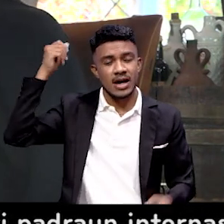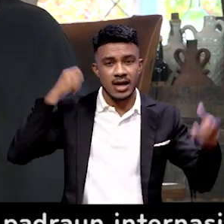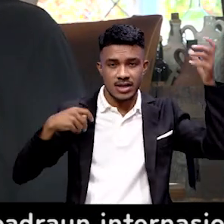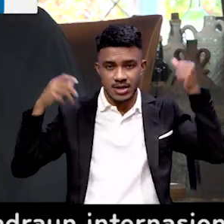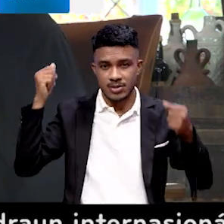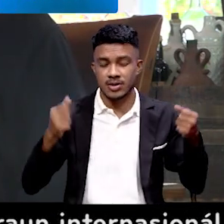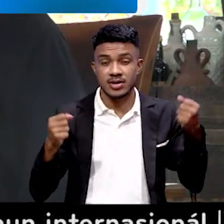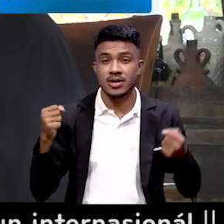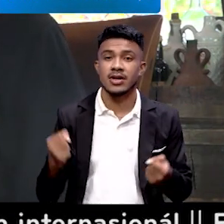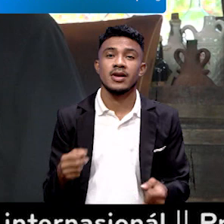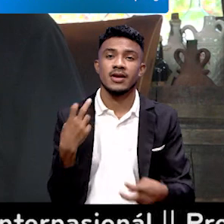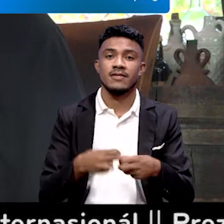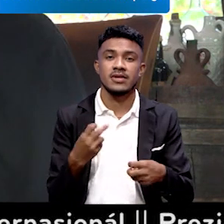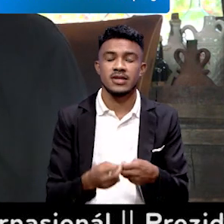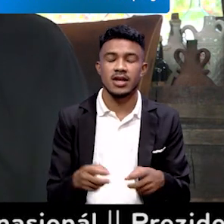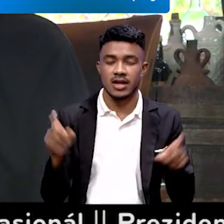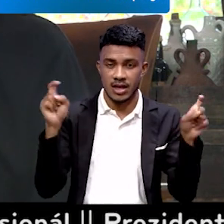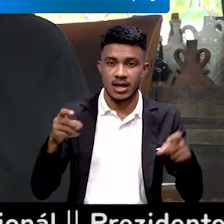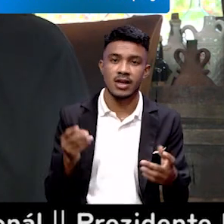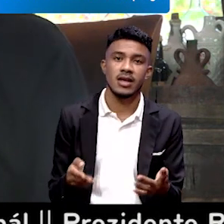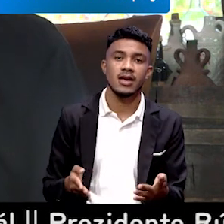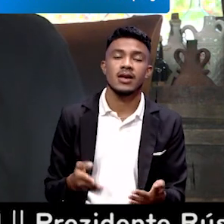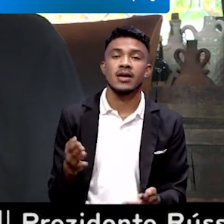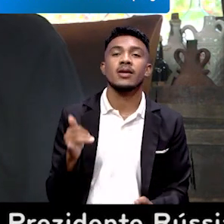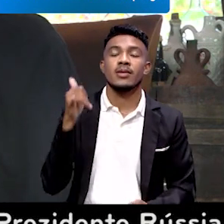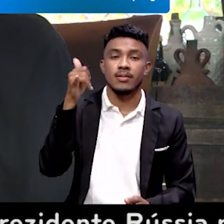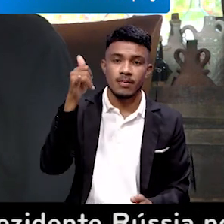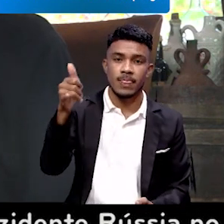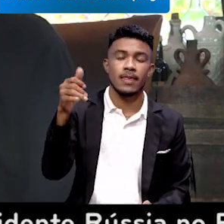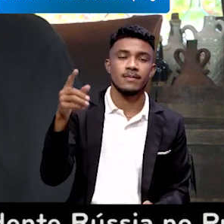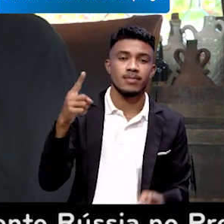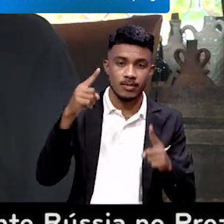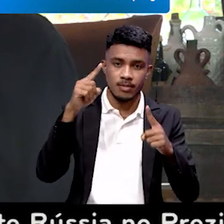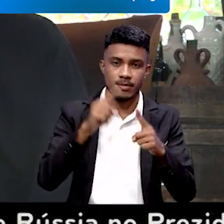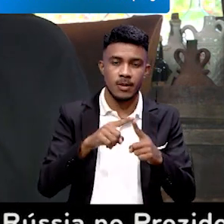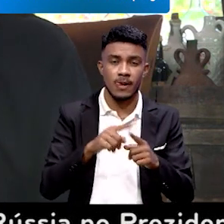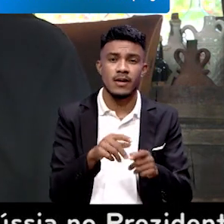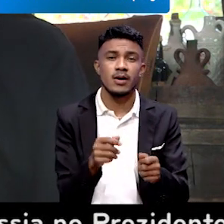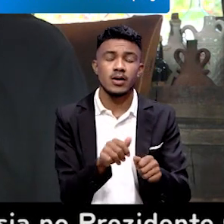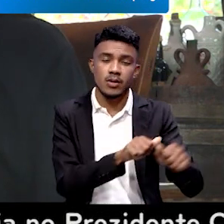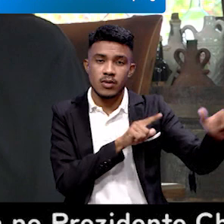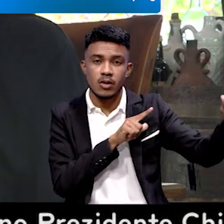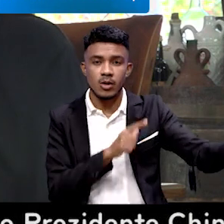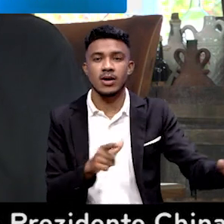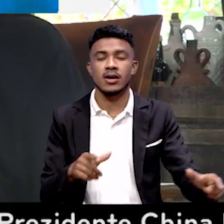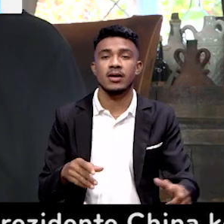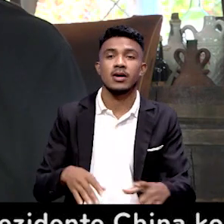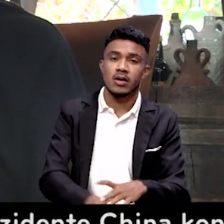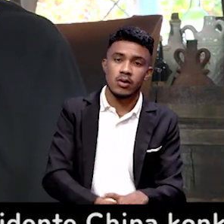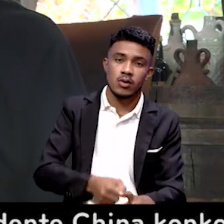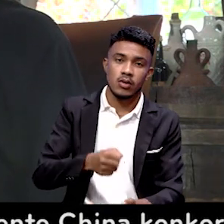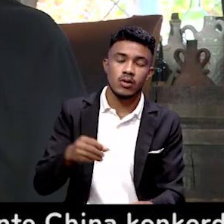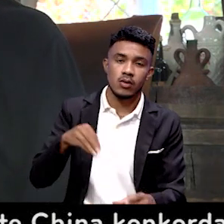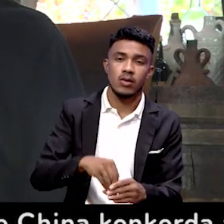difícil, tem que ir a quilo ira, metro ira para procurar o bem. E não é